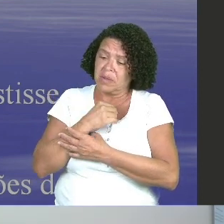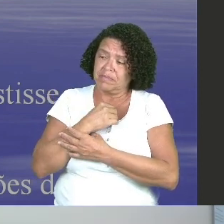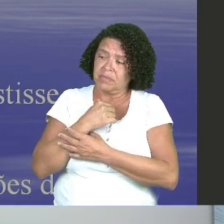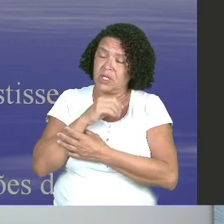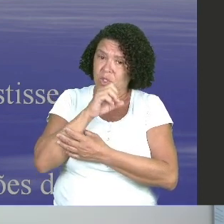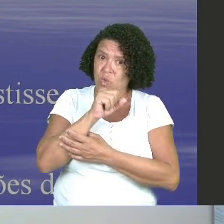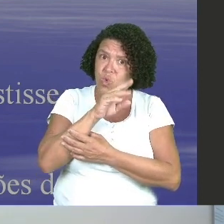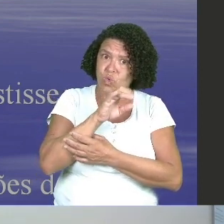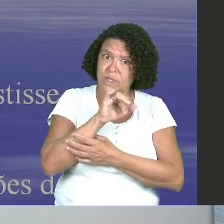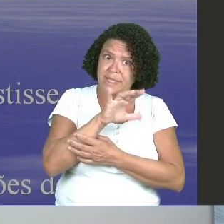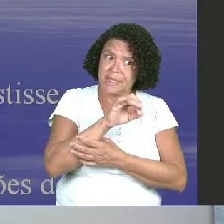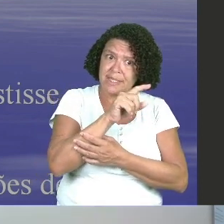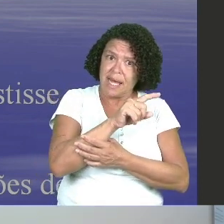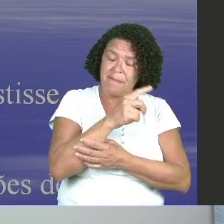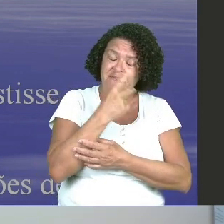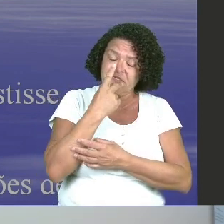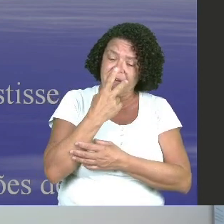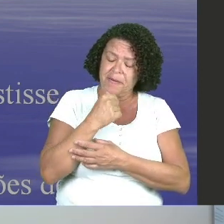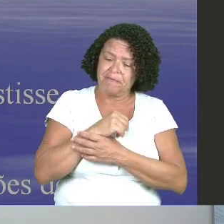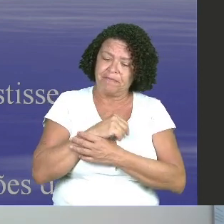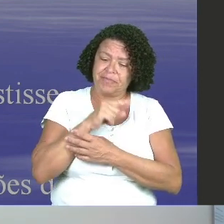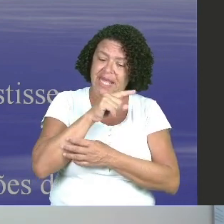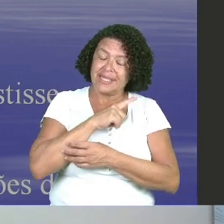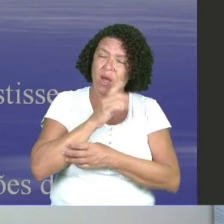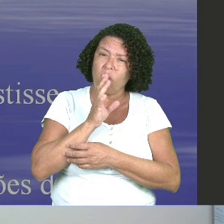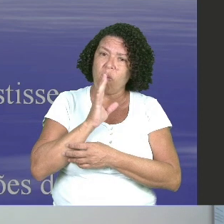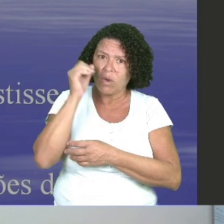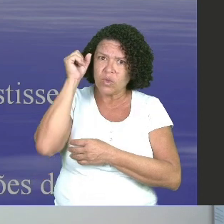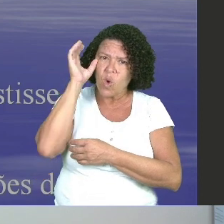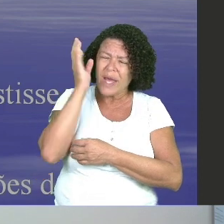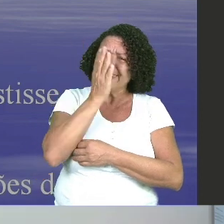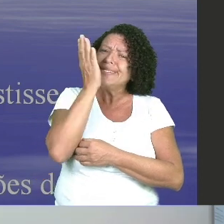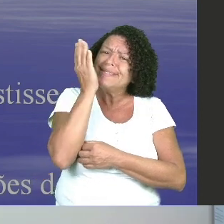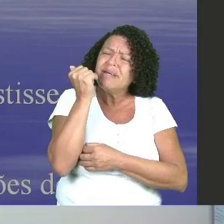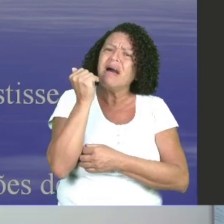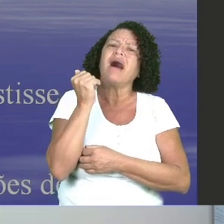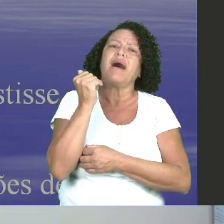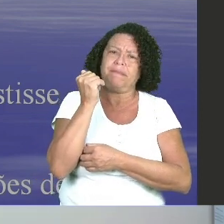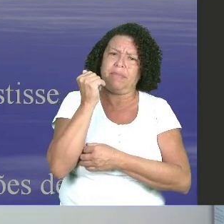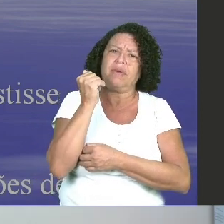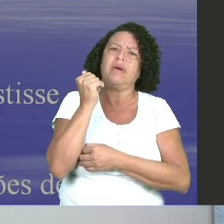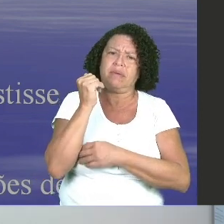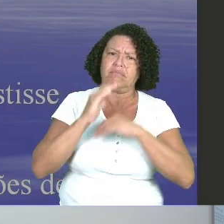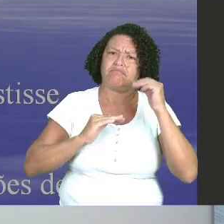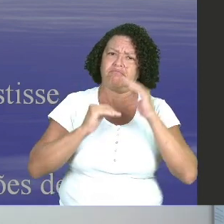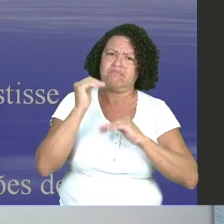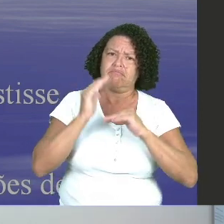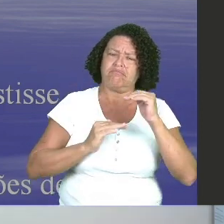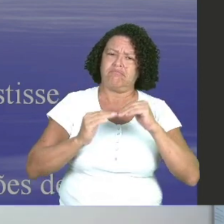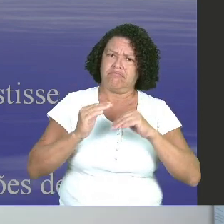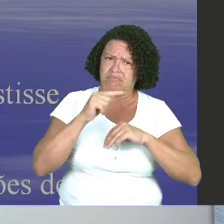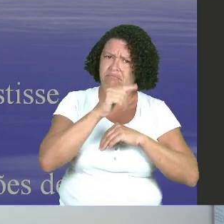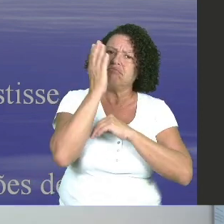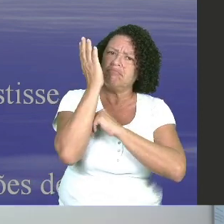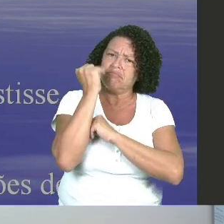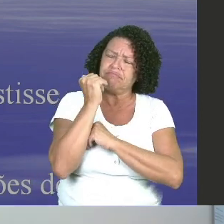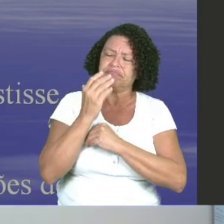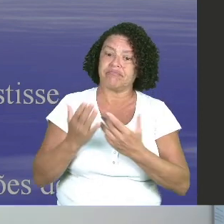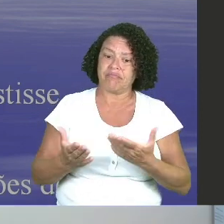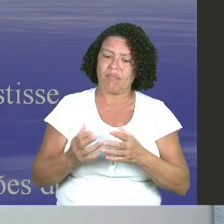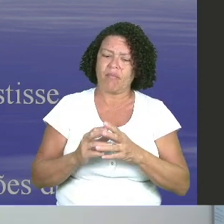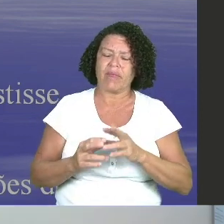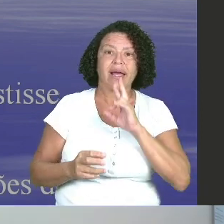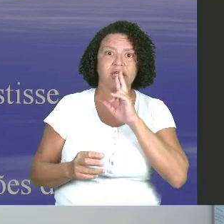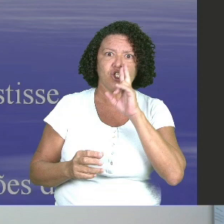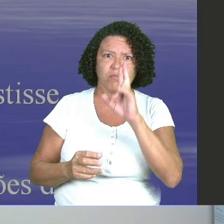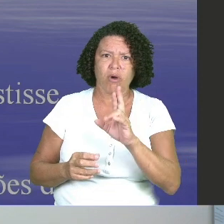sábio, por isso que é sábio, porque ele tem o conhecimento e sabe colocar em prática, perguntou. A